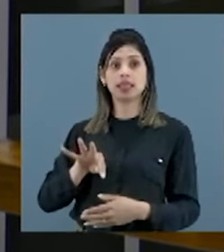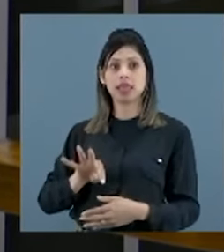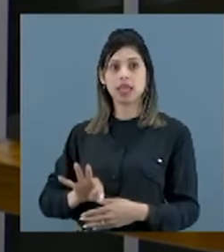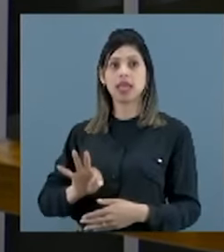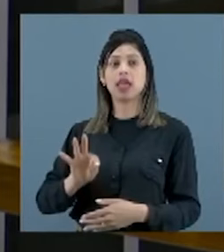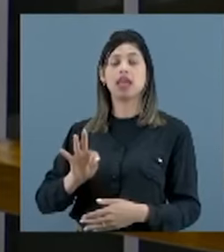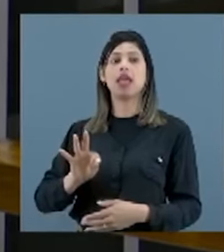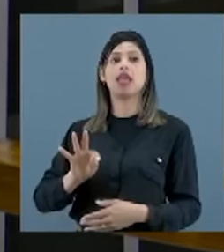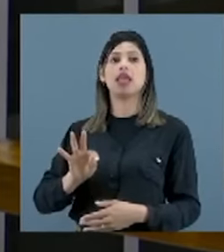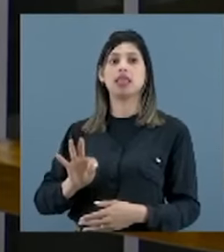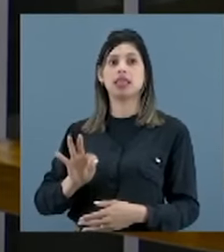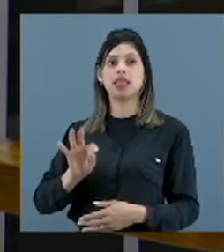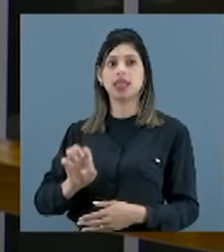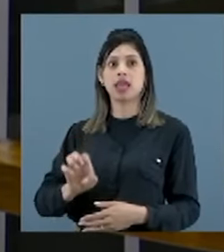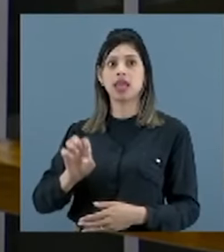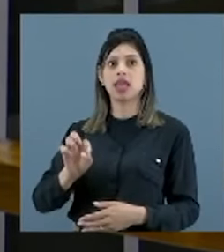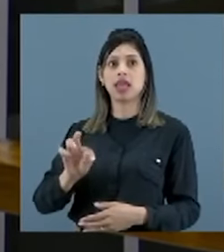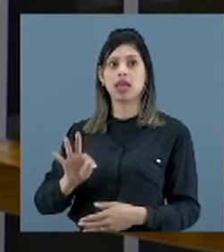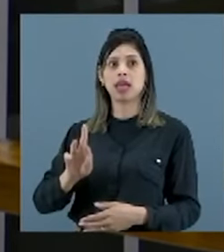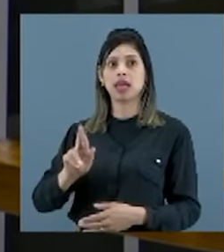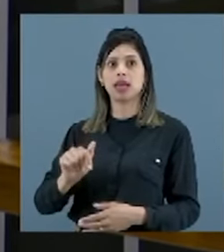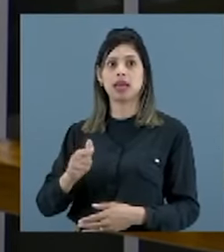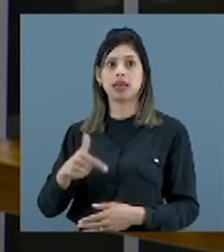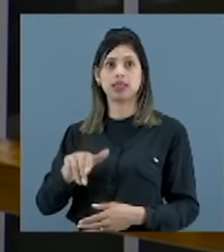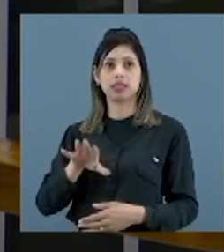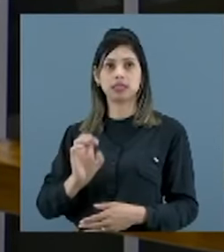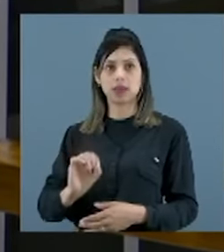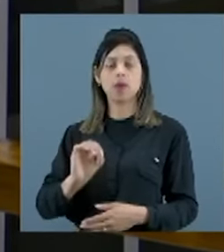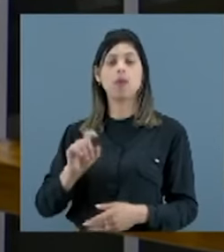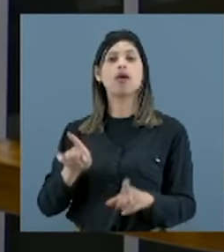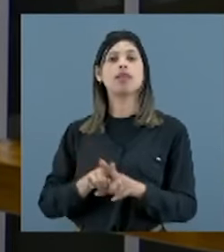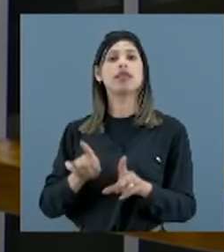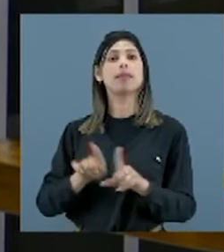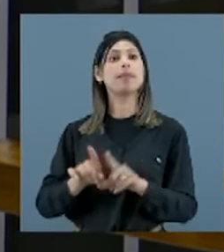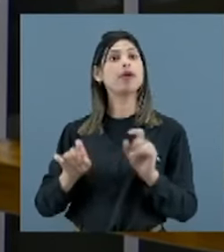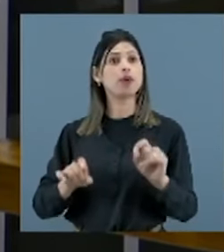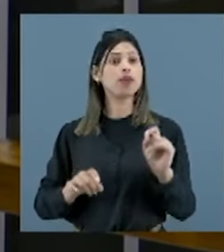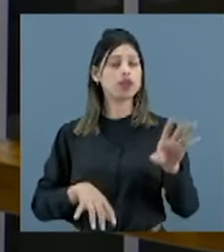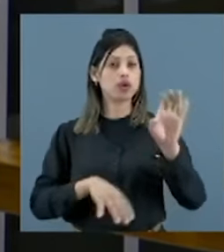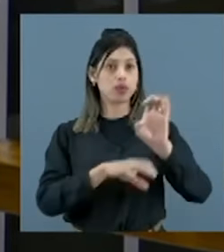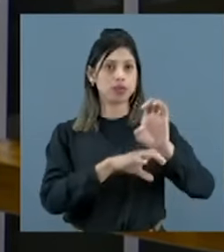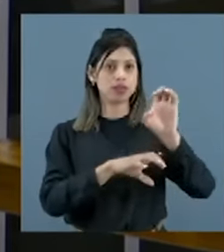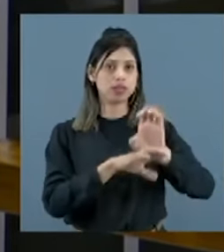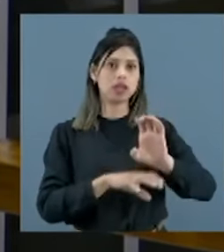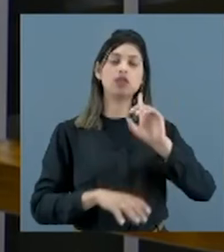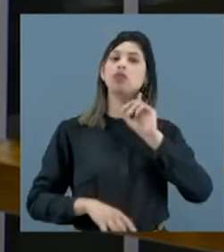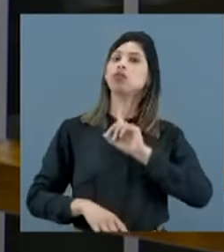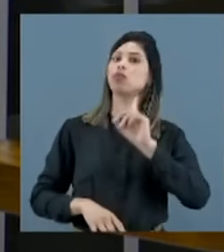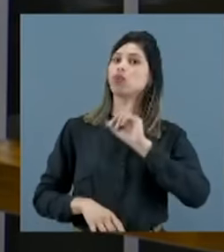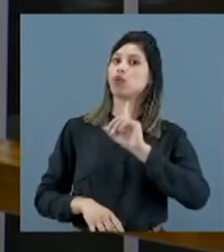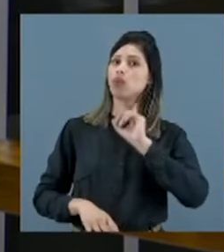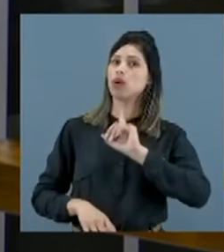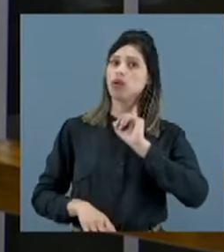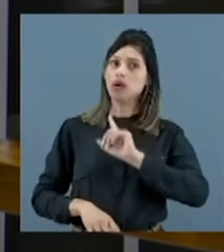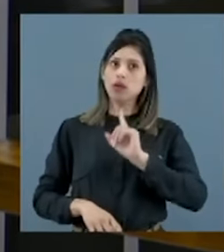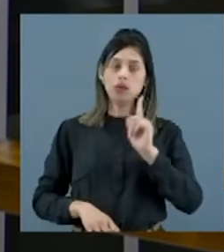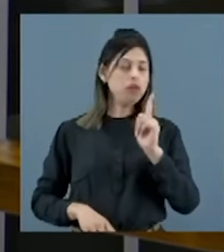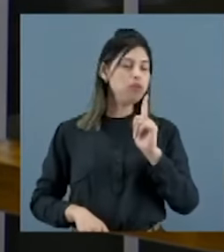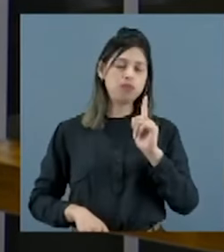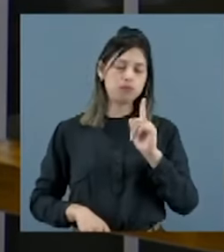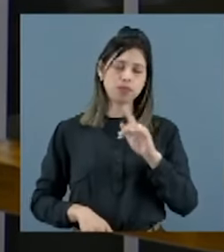estradas. Tem um aqui lá de Goiás. É importante o pessoal de Goiás também saber que o Novo não quer que